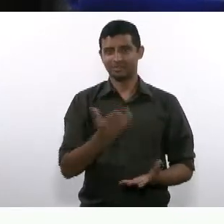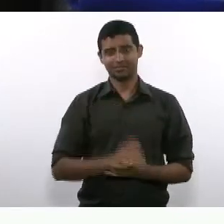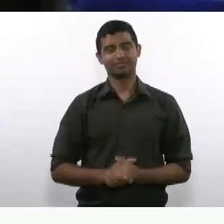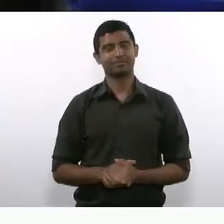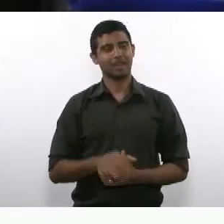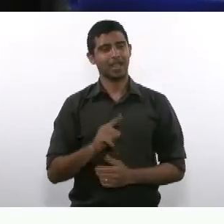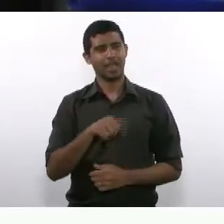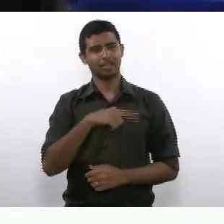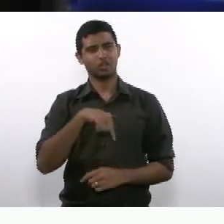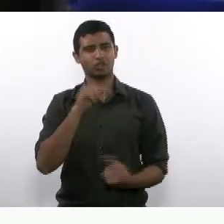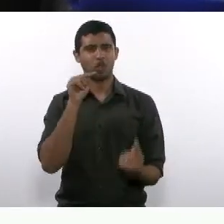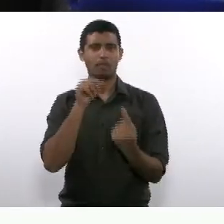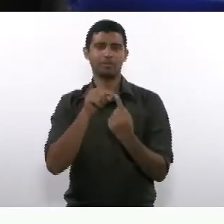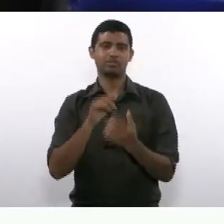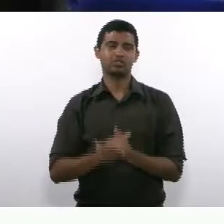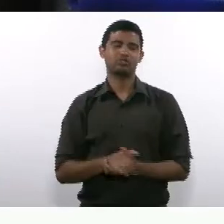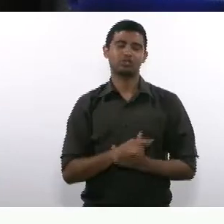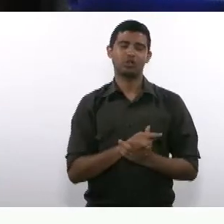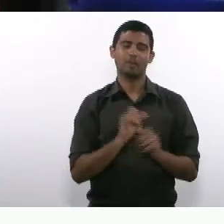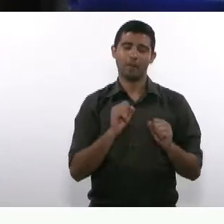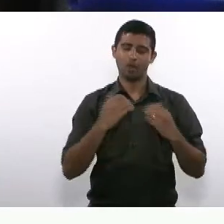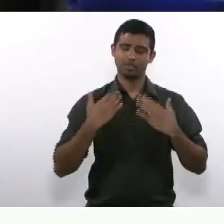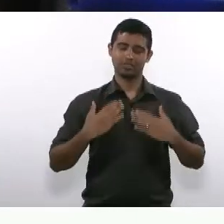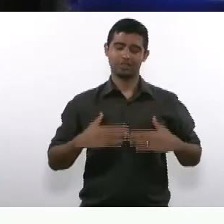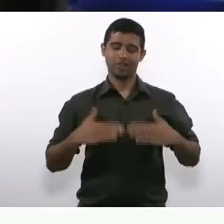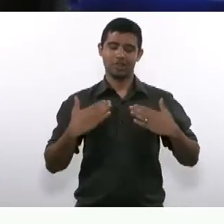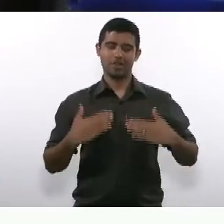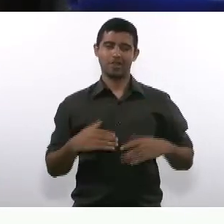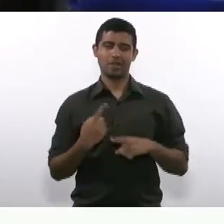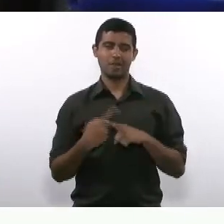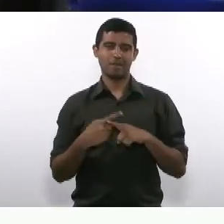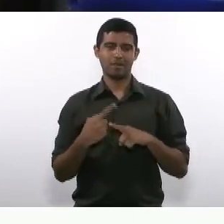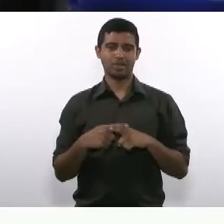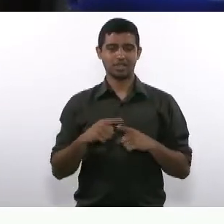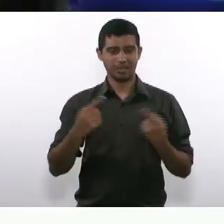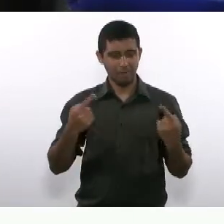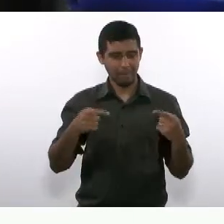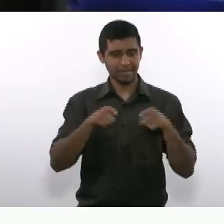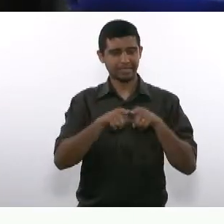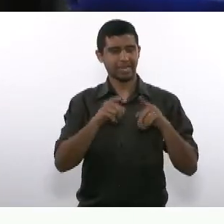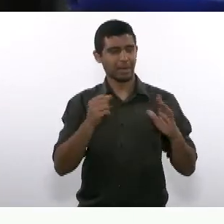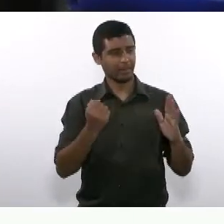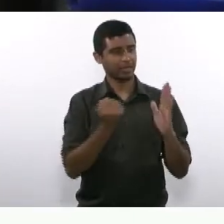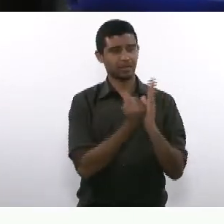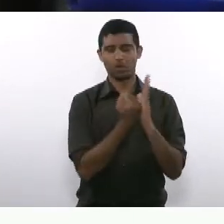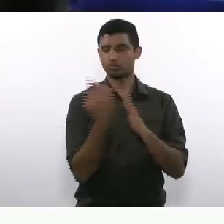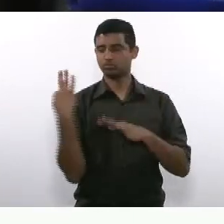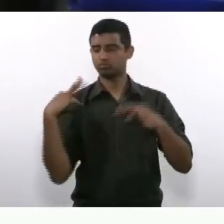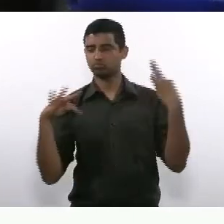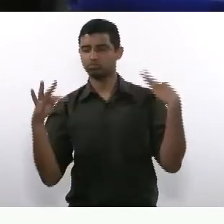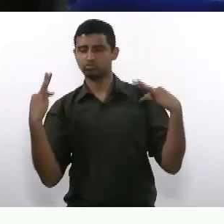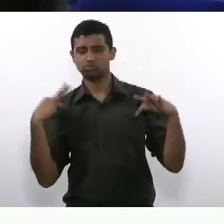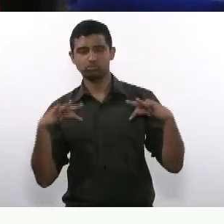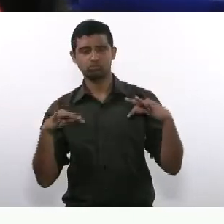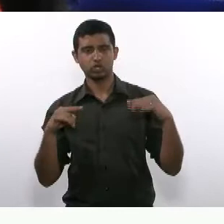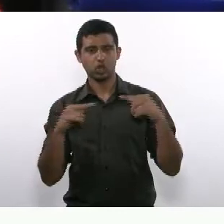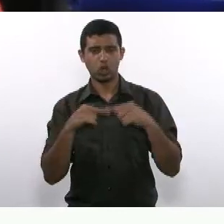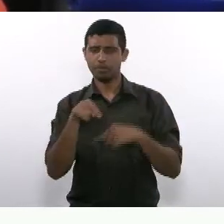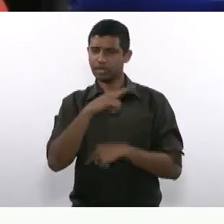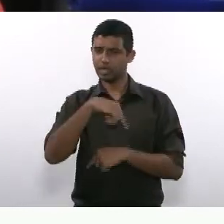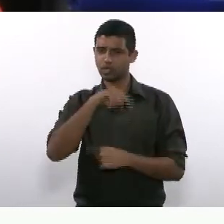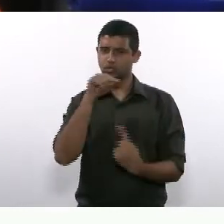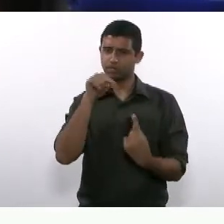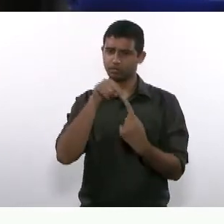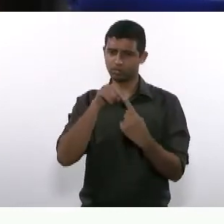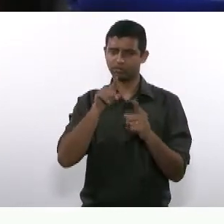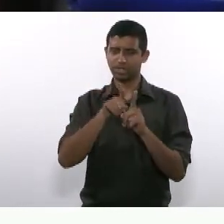sido o nosso trabalho. Você pode ter tranquilidade que o casamento entre patrimônio e turismo, ele está, sim, no nosso radar